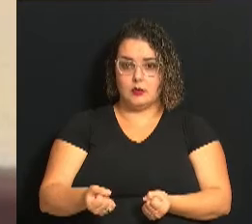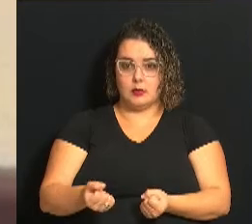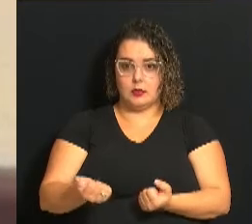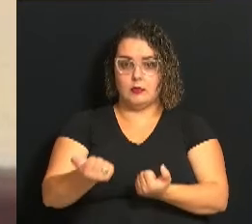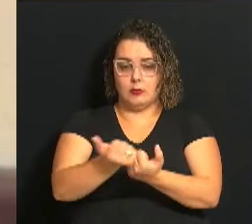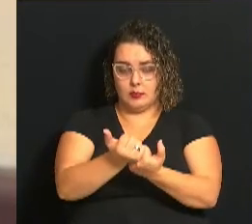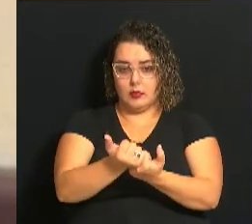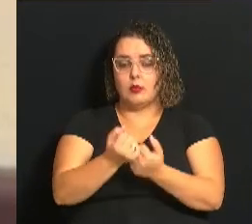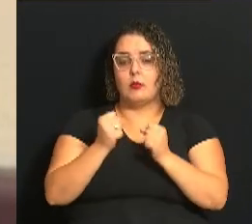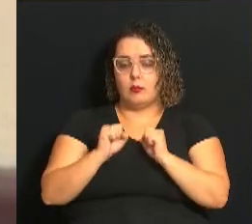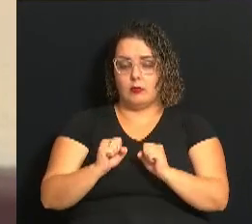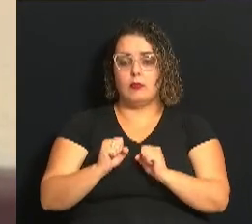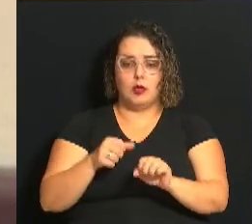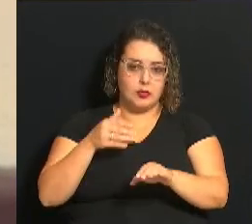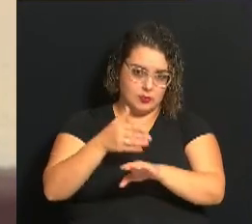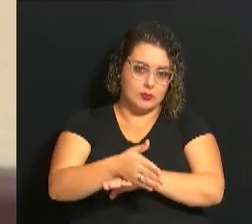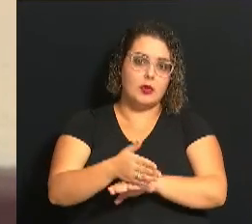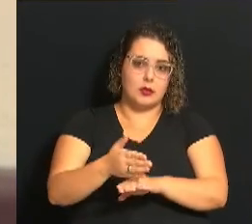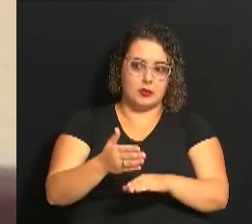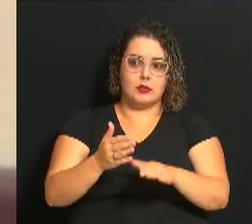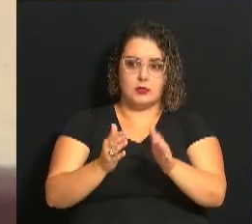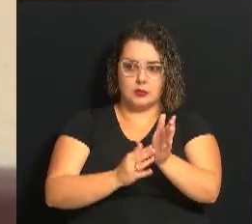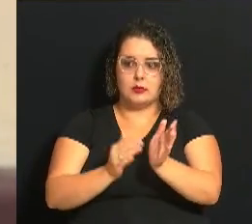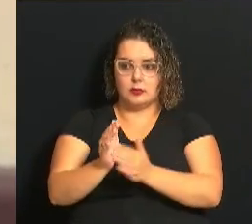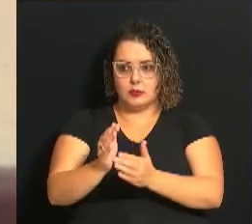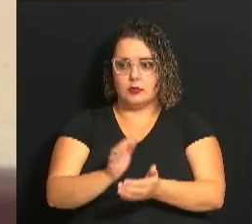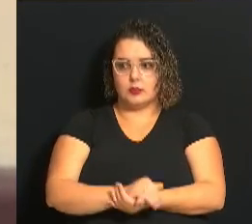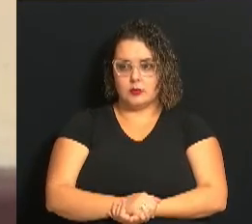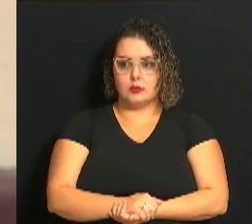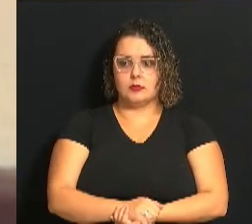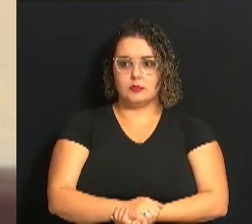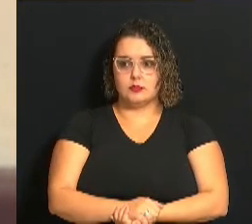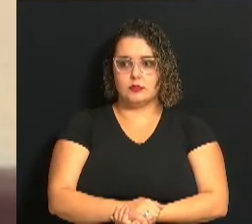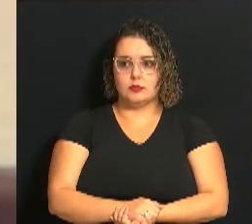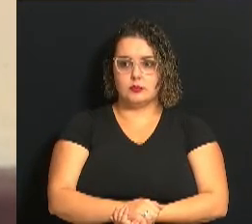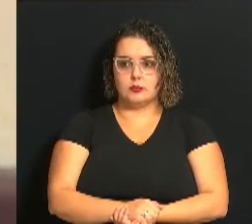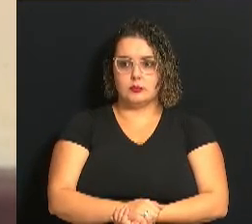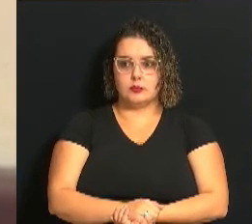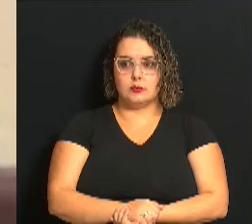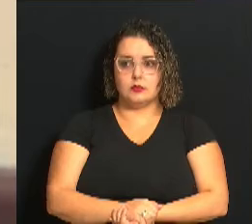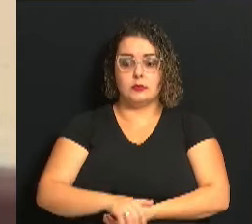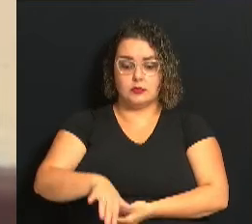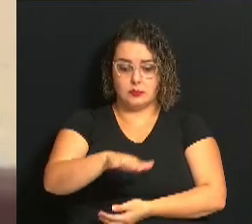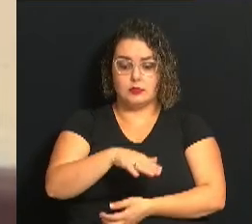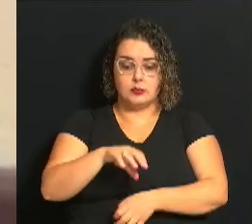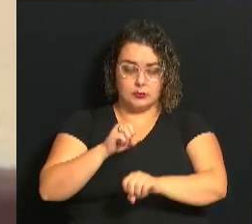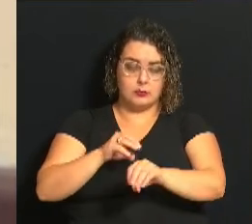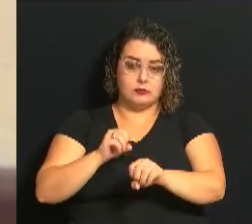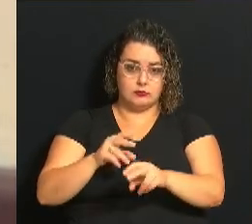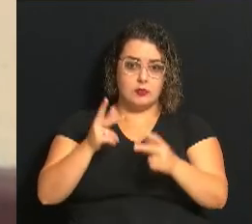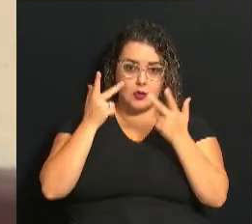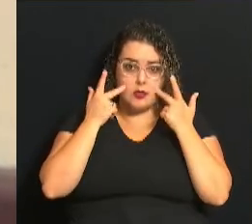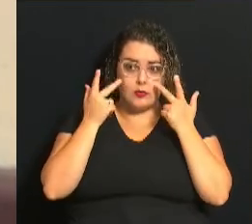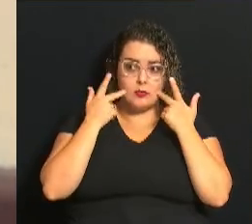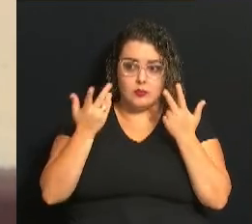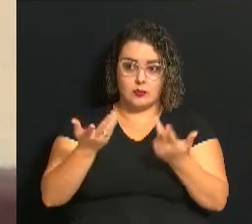pode, né, participar desse concurso. Inclusive, na educação é muito comum isso, né? A